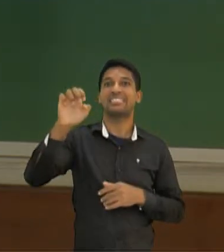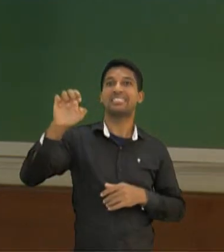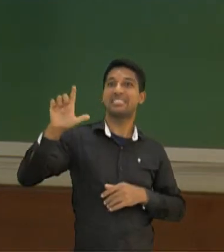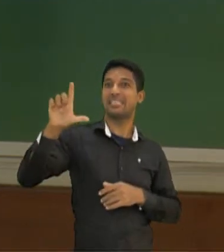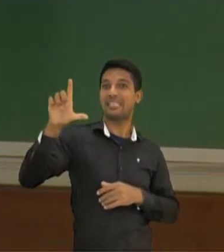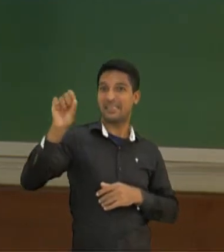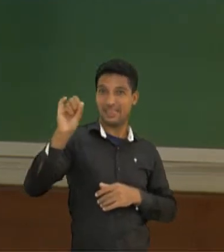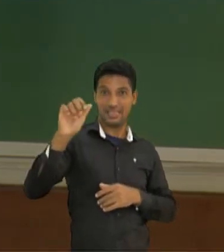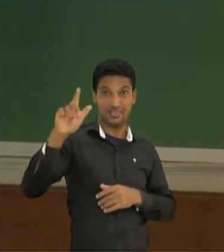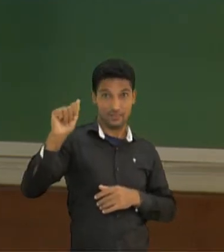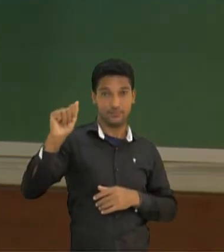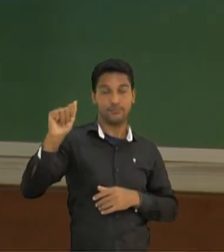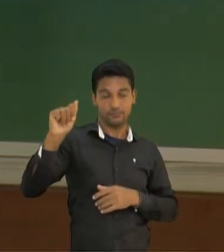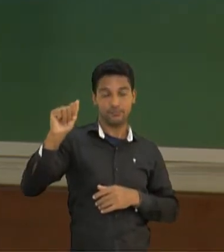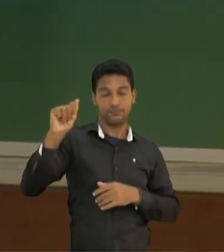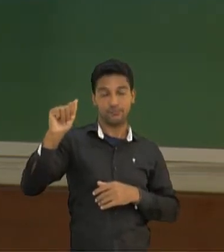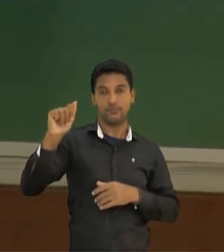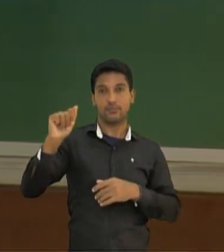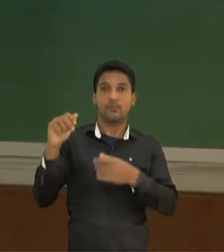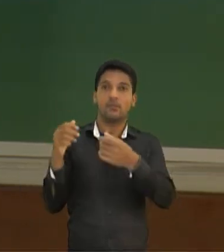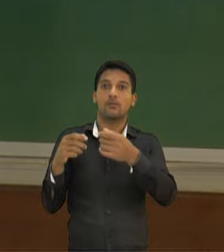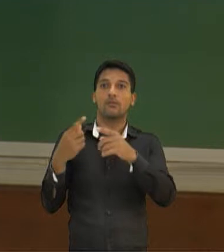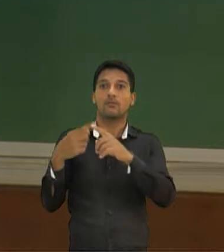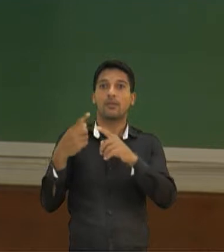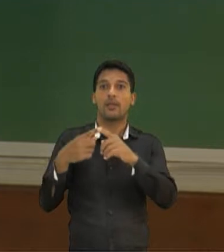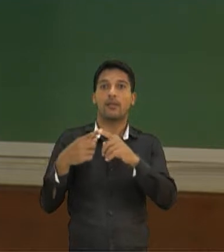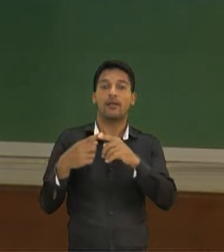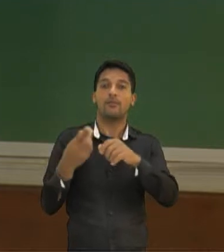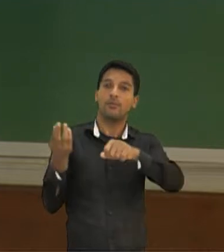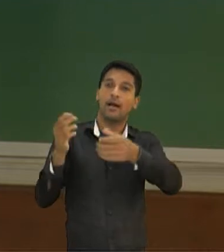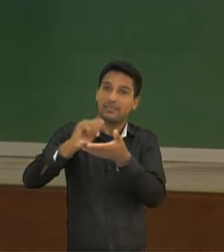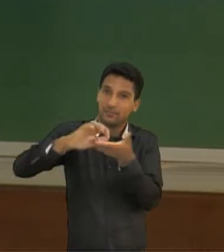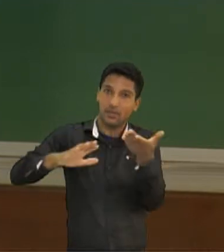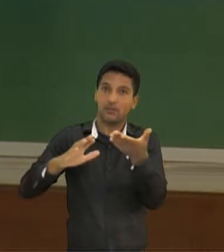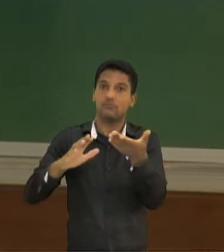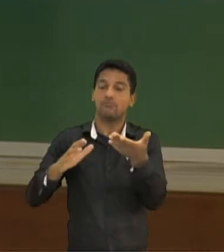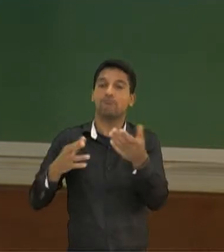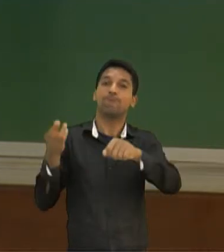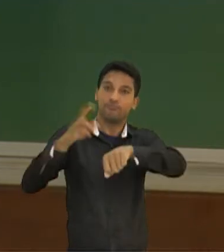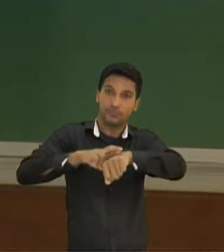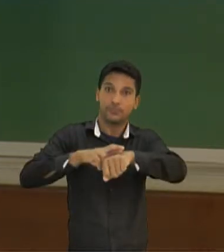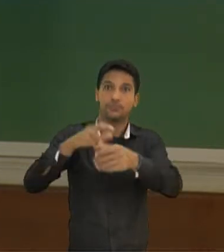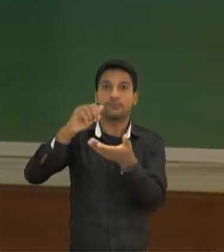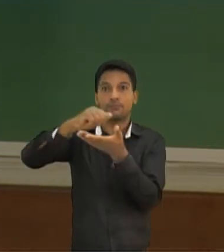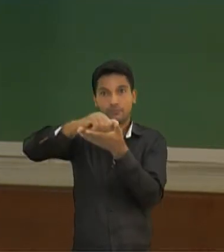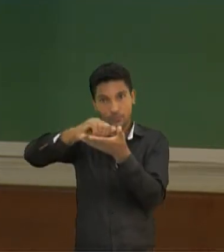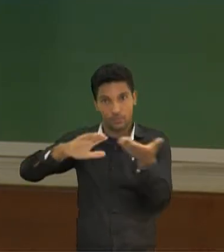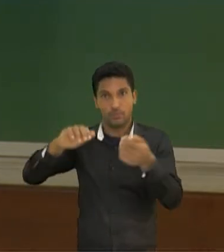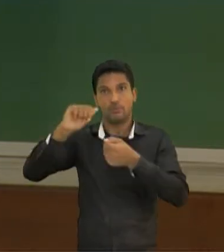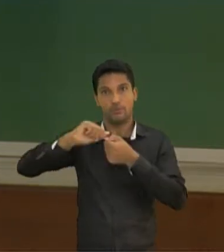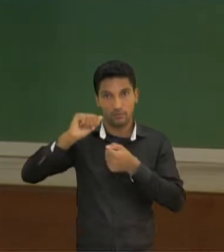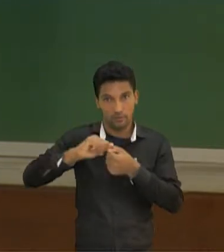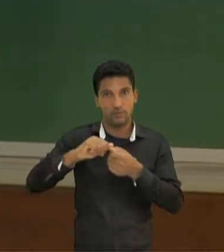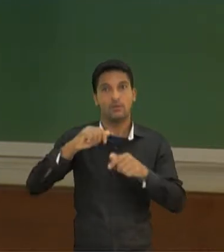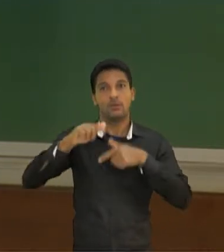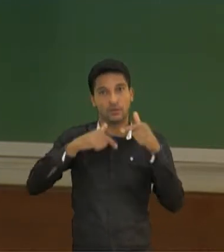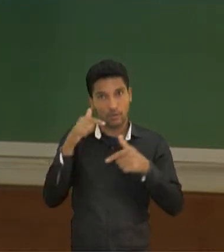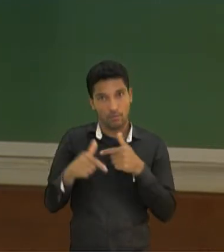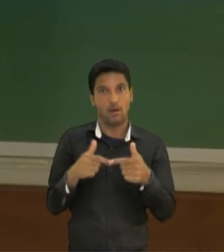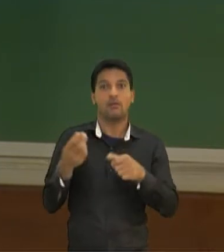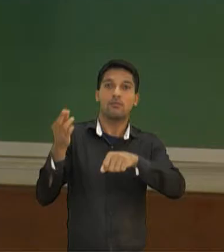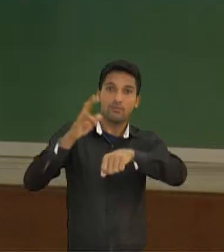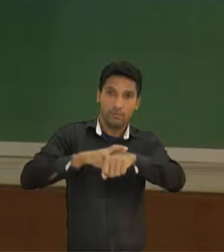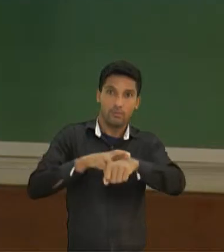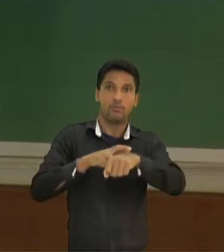né, recuperar a ação que não deu certo por alguma razão, para que eles possam realizar as atividades, realizar os trabalhos de